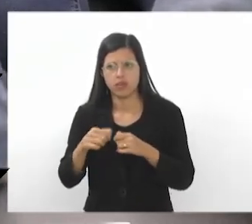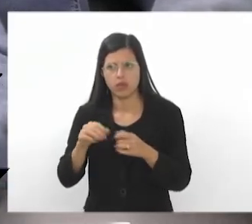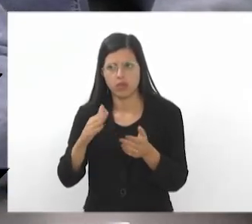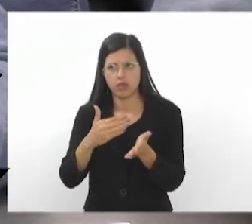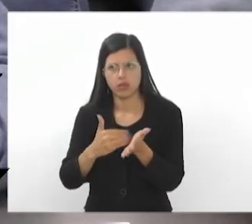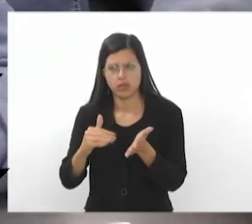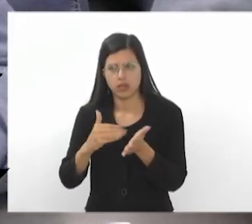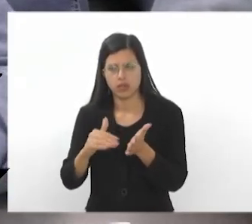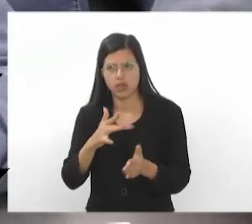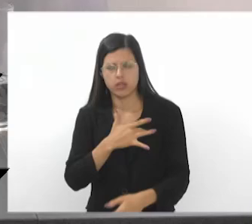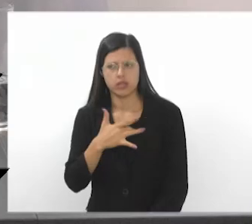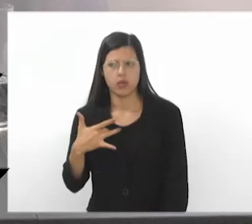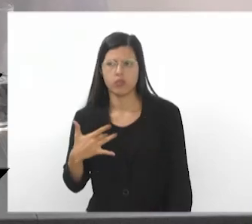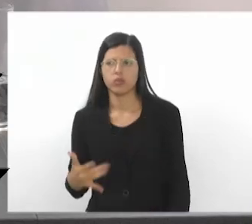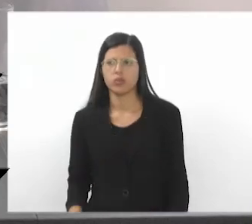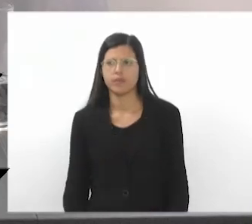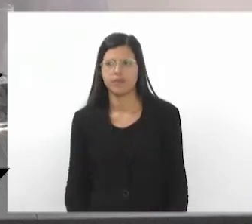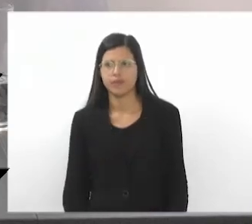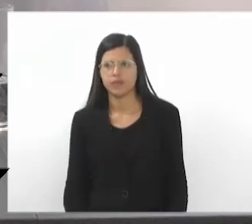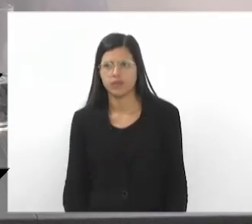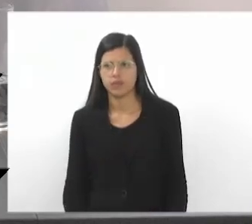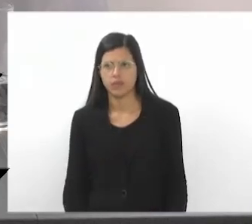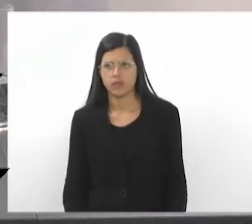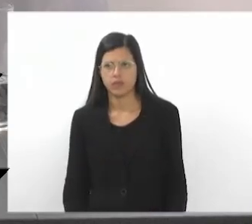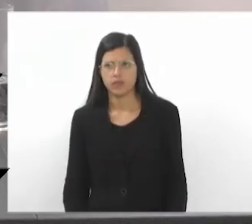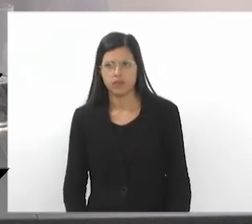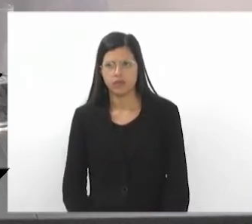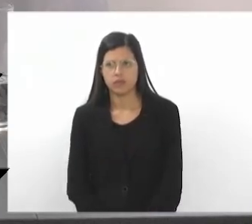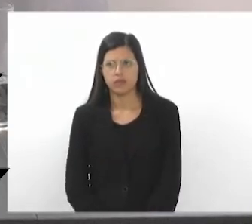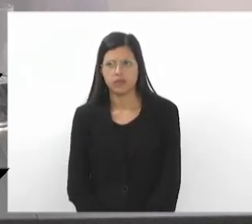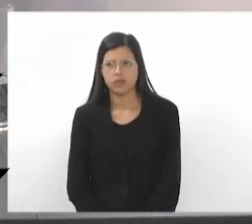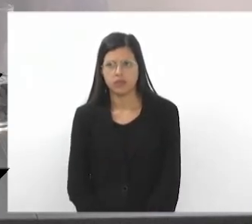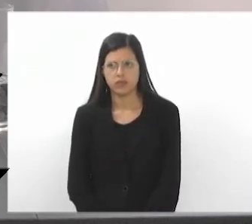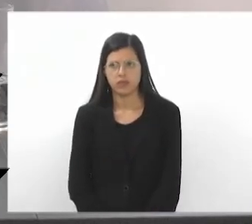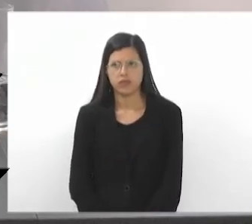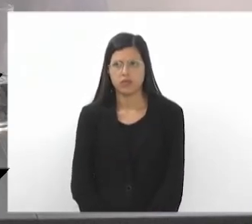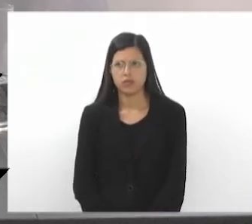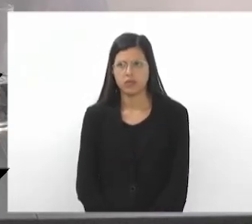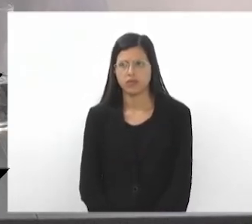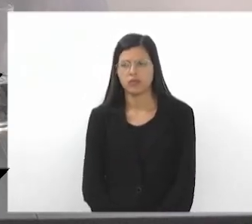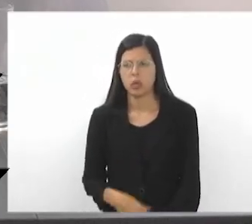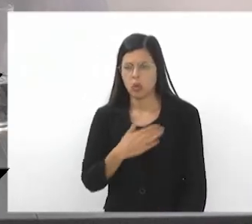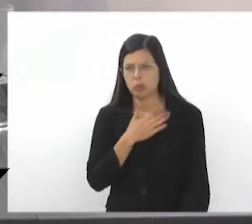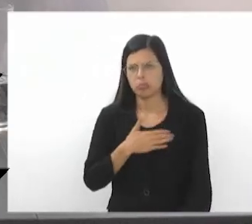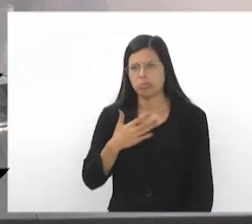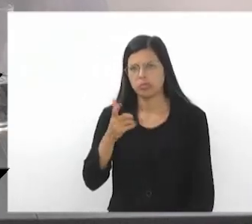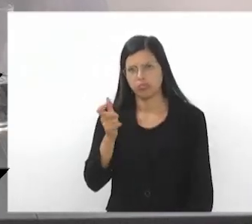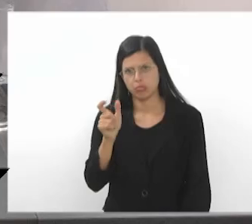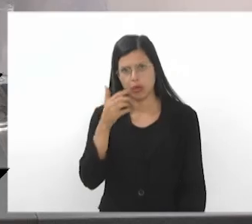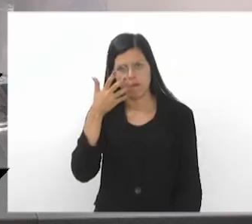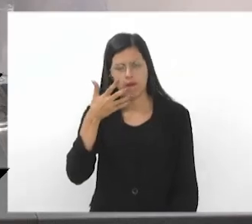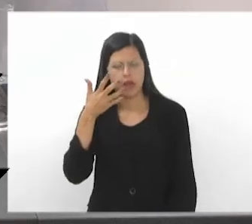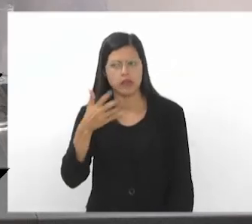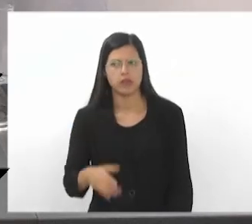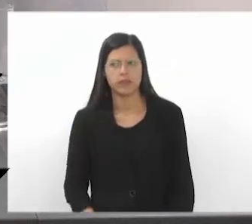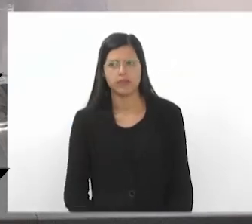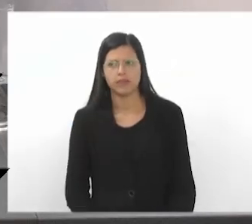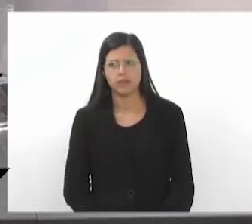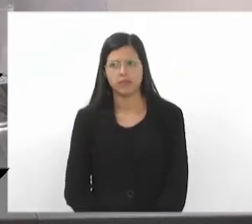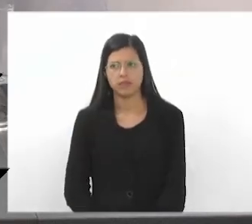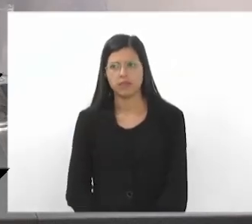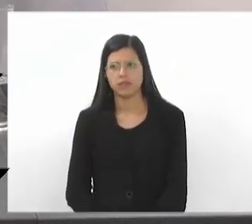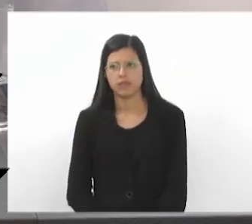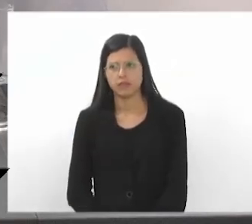Saúde. Então, vamos botar aqui... Eu gostei do termo, empecilho artificial. Vossa